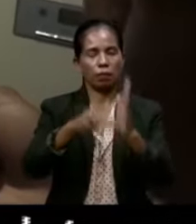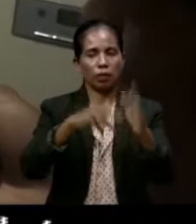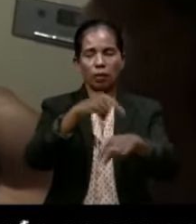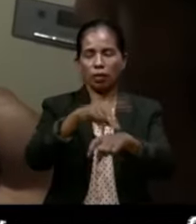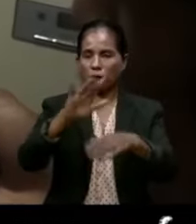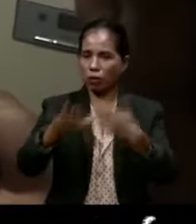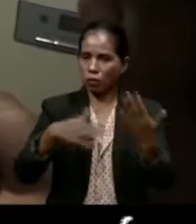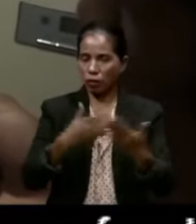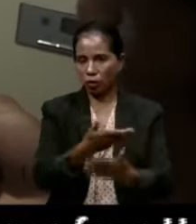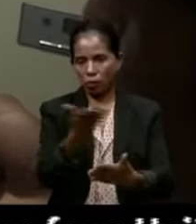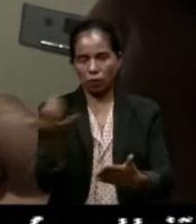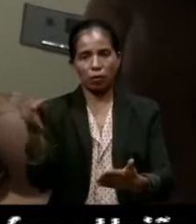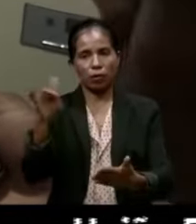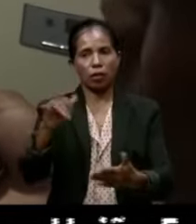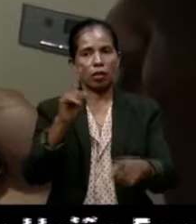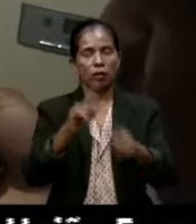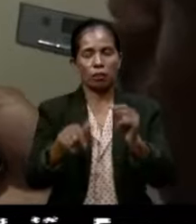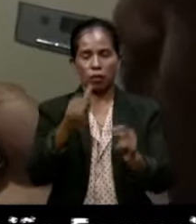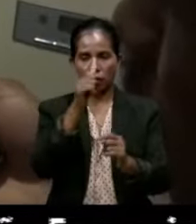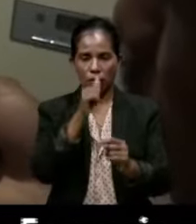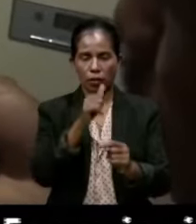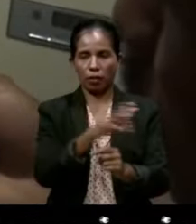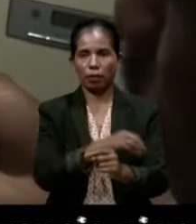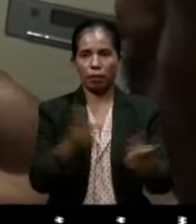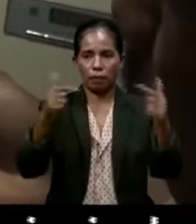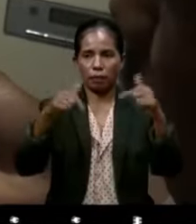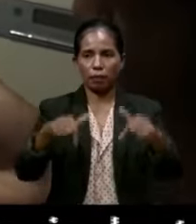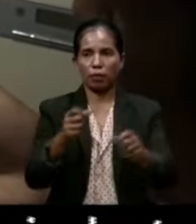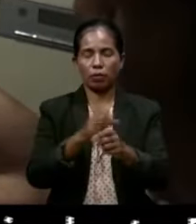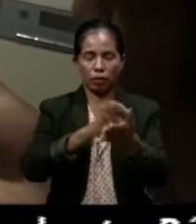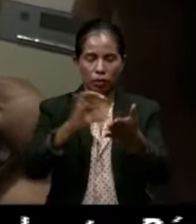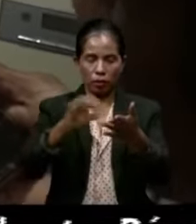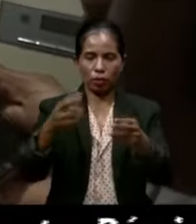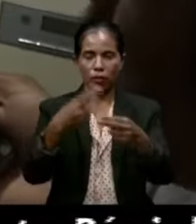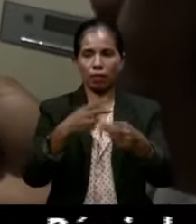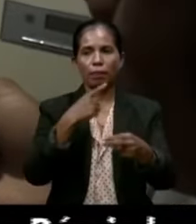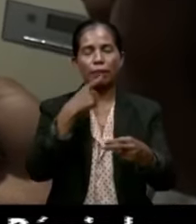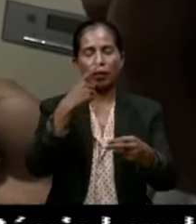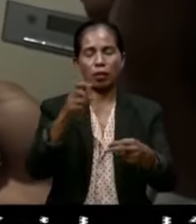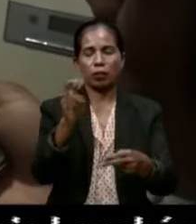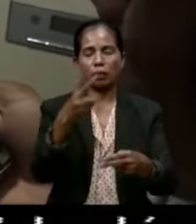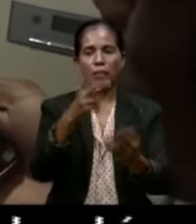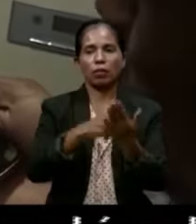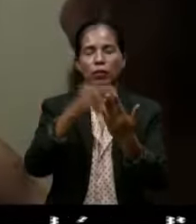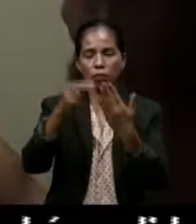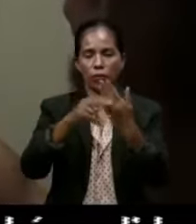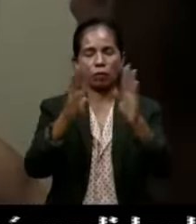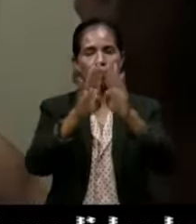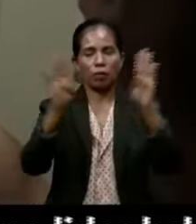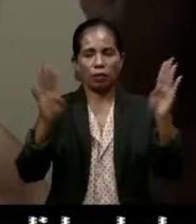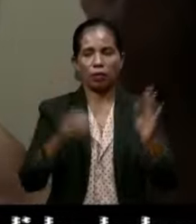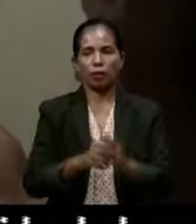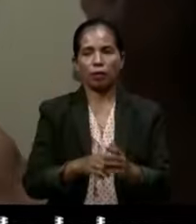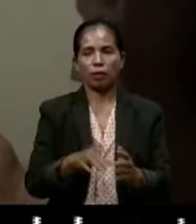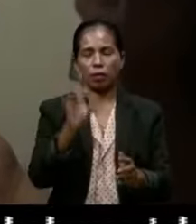sira ta bot sira la bele a hakmatek mai atu halo inscrisión anuncia Vaticano 12 de abril ne belo ketiana